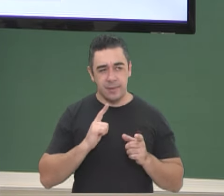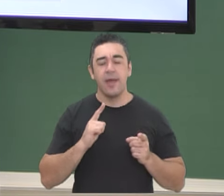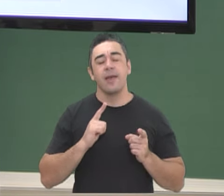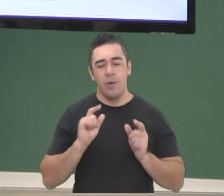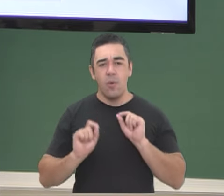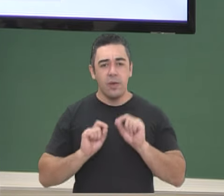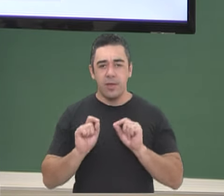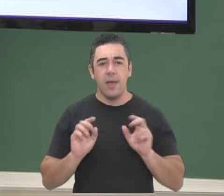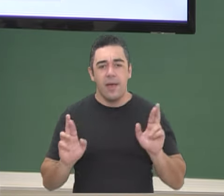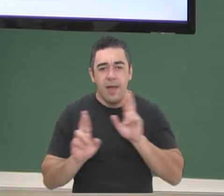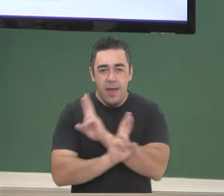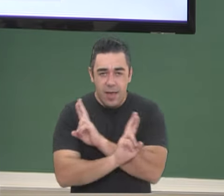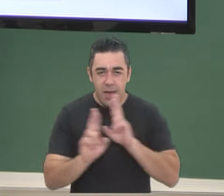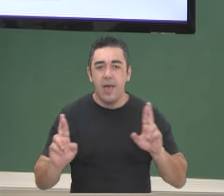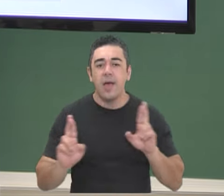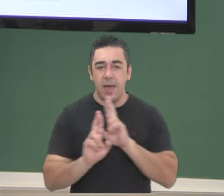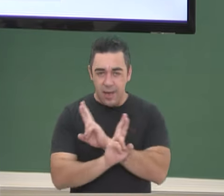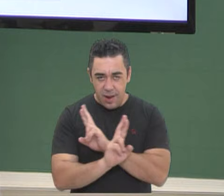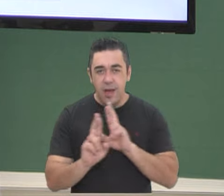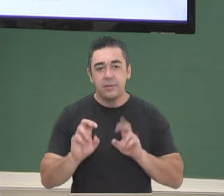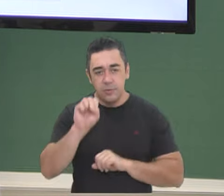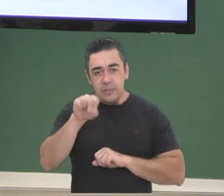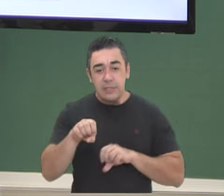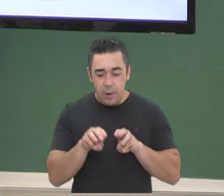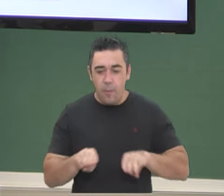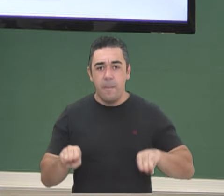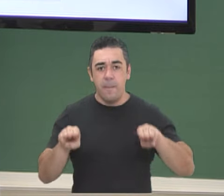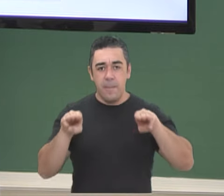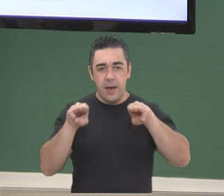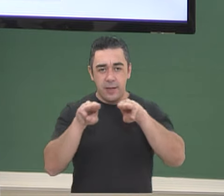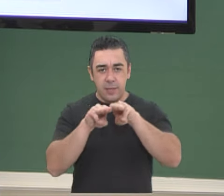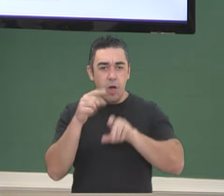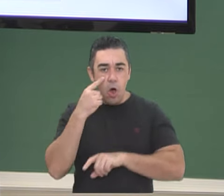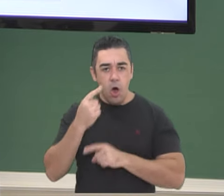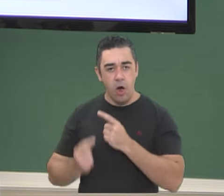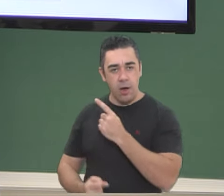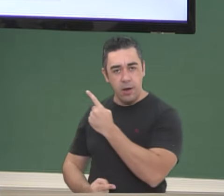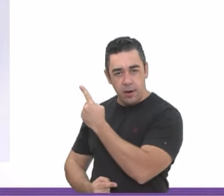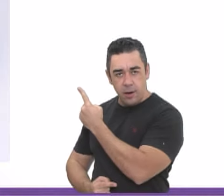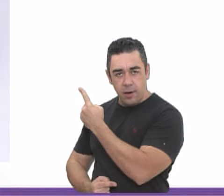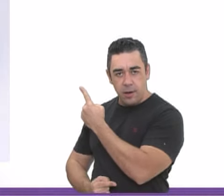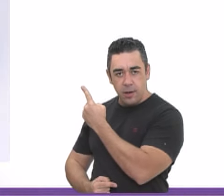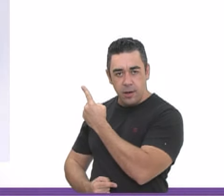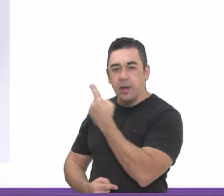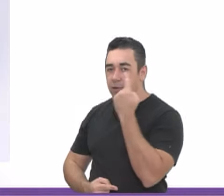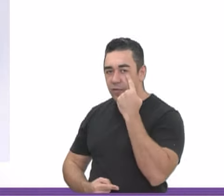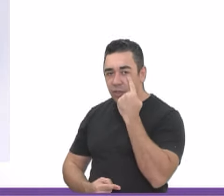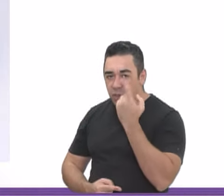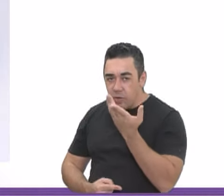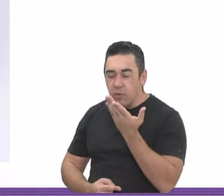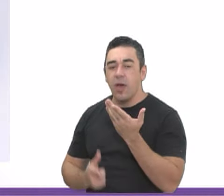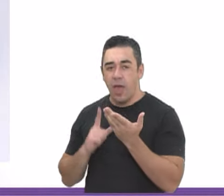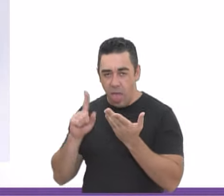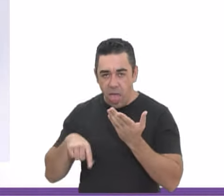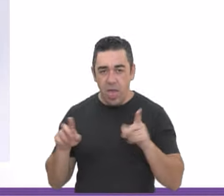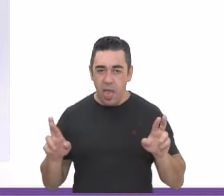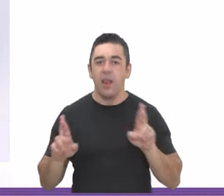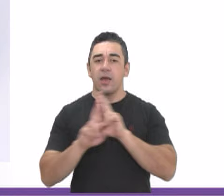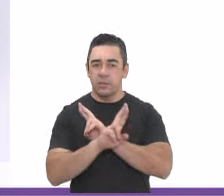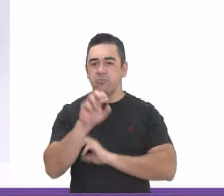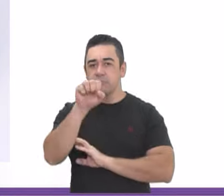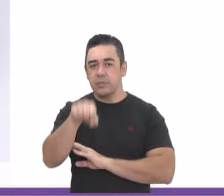relação tá com o magnetismo então até o coloquei essa imagem para que a gente fizesse essa relação